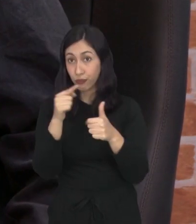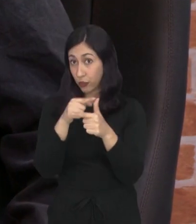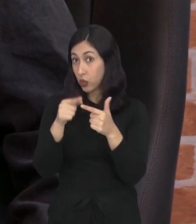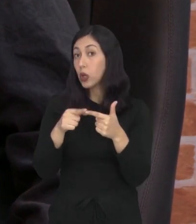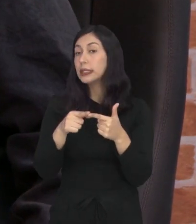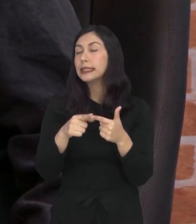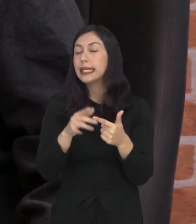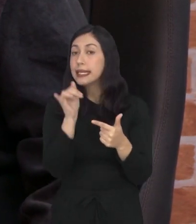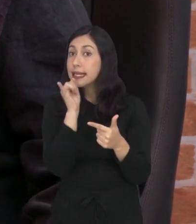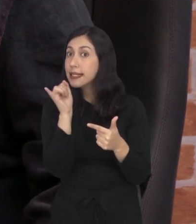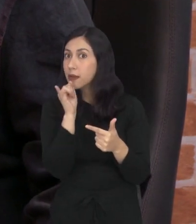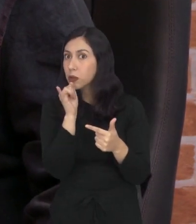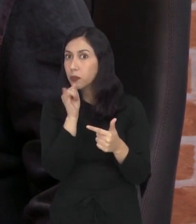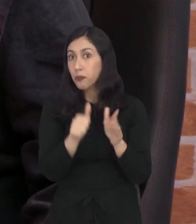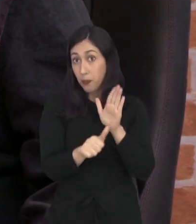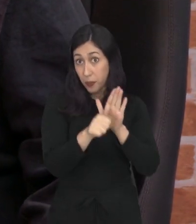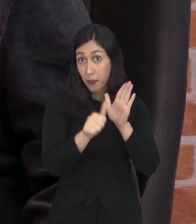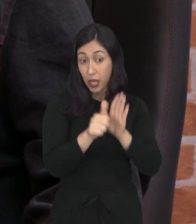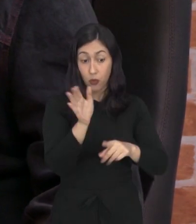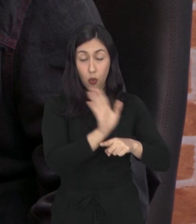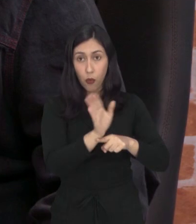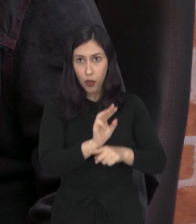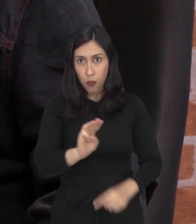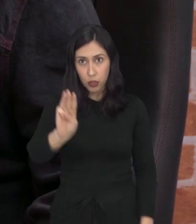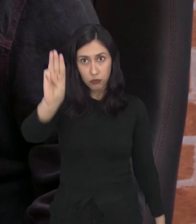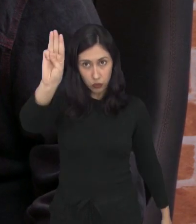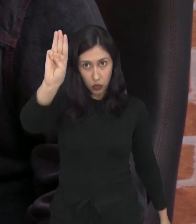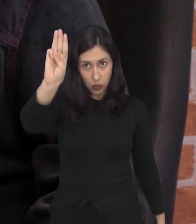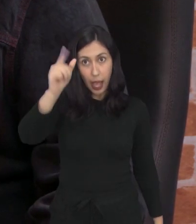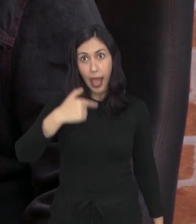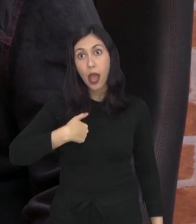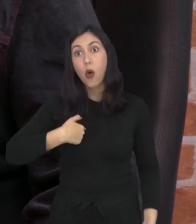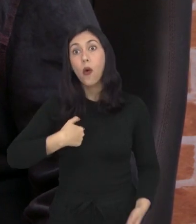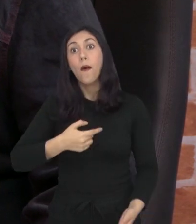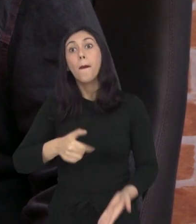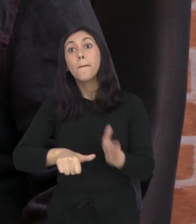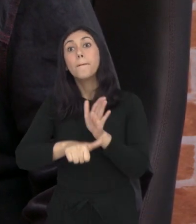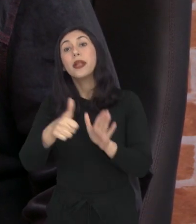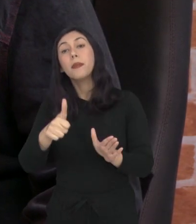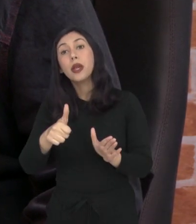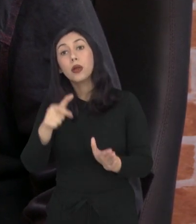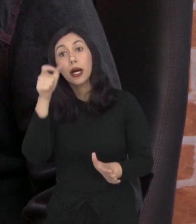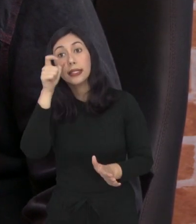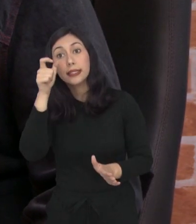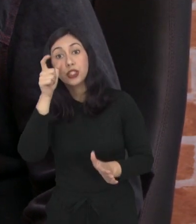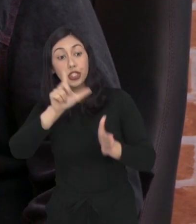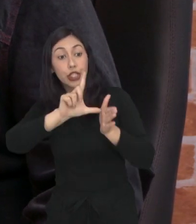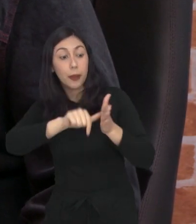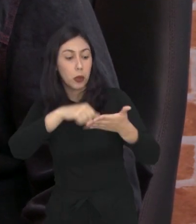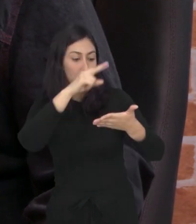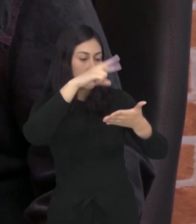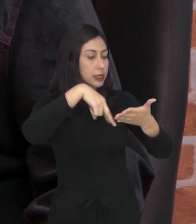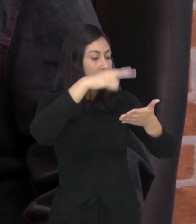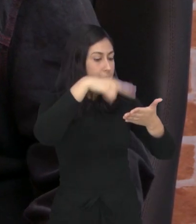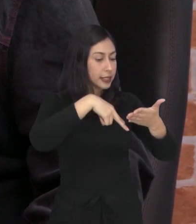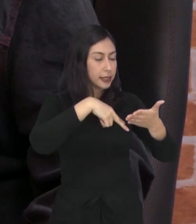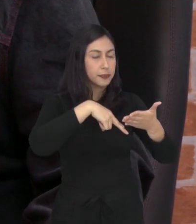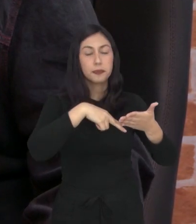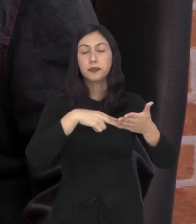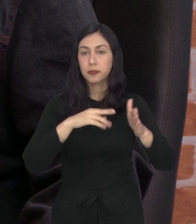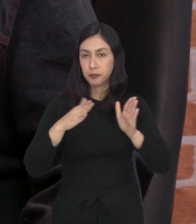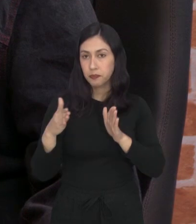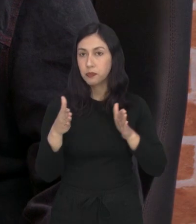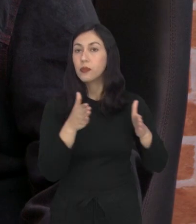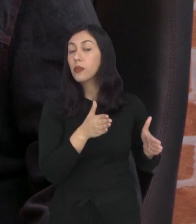lembrei agora. Eu assisti Jogos Vorazes depois de ler, e eu li, deixa eu pegar um que eu li depois que eu